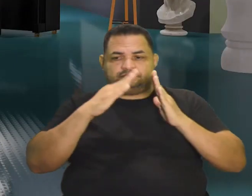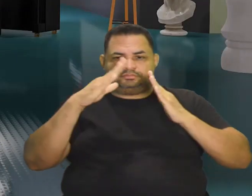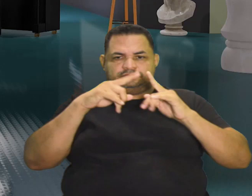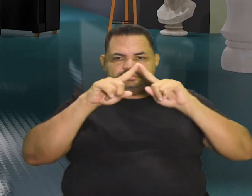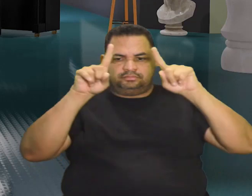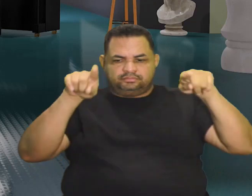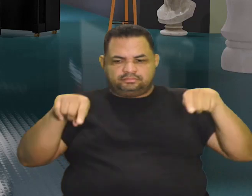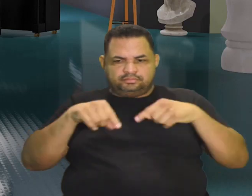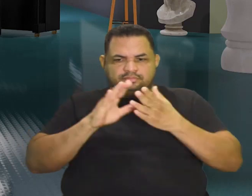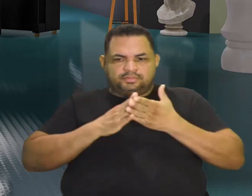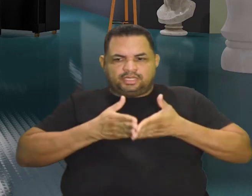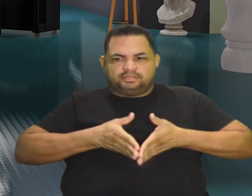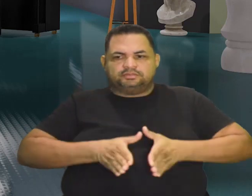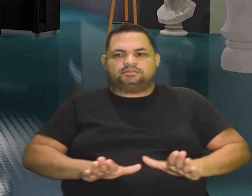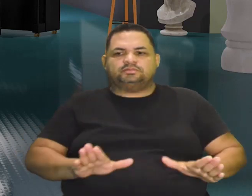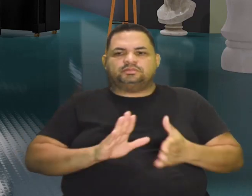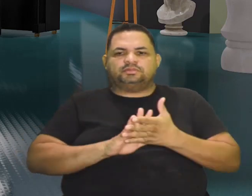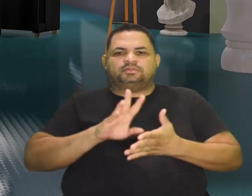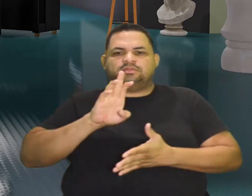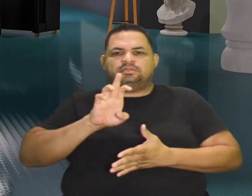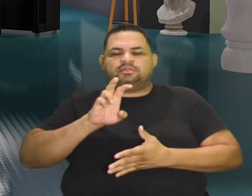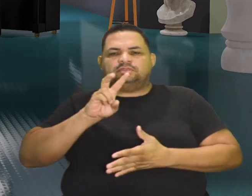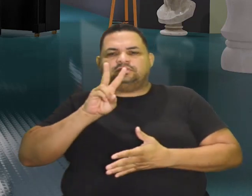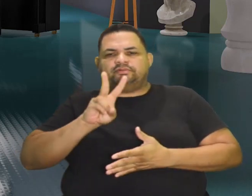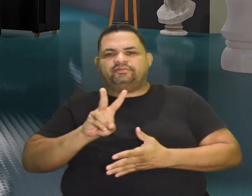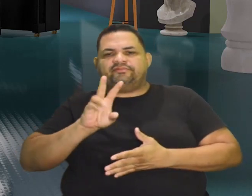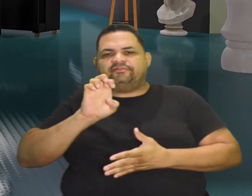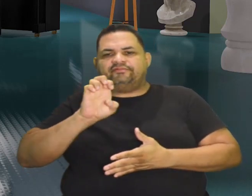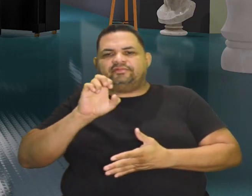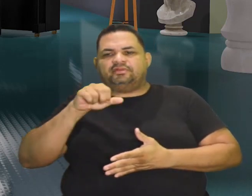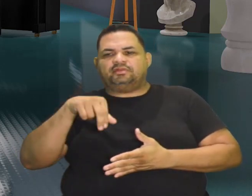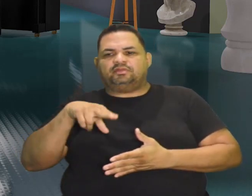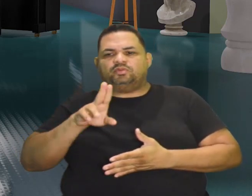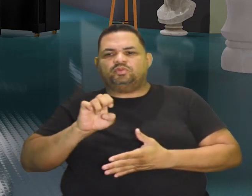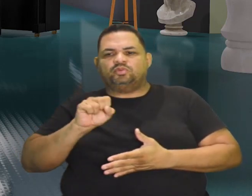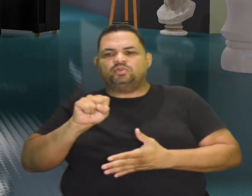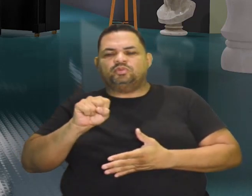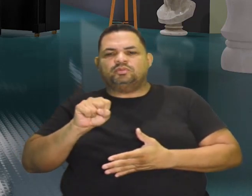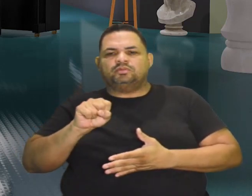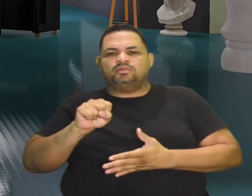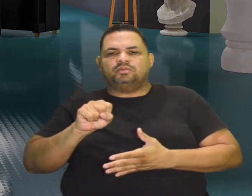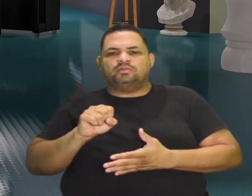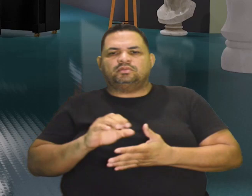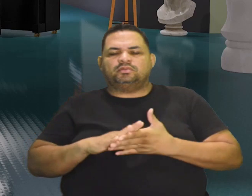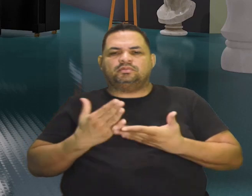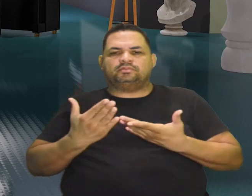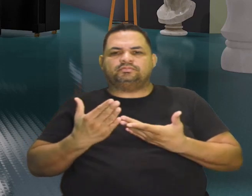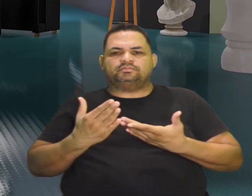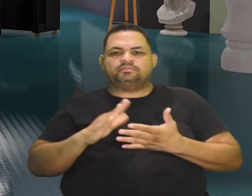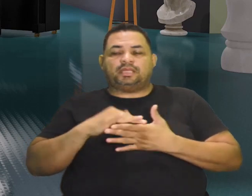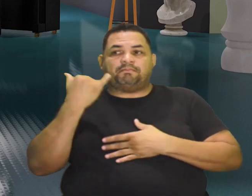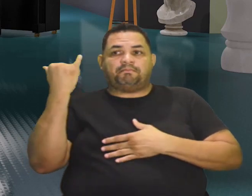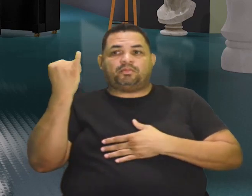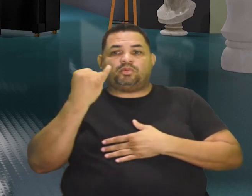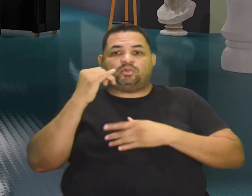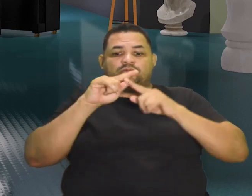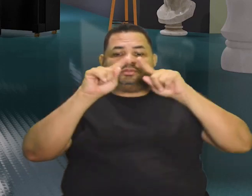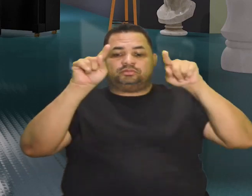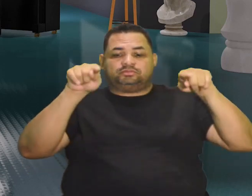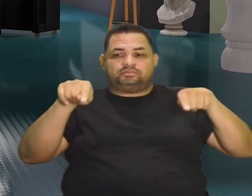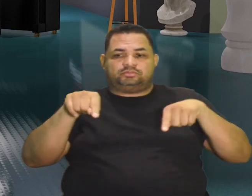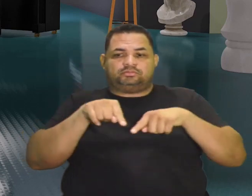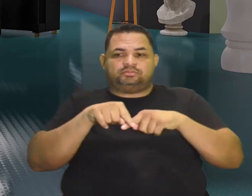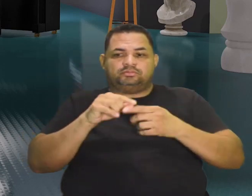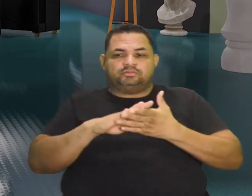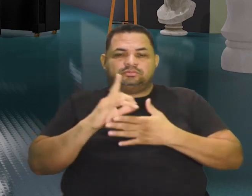Nascimento de Vênus, que é uma obra muito importante aí no Renascimento, porém, nós sabemos que